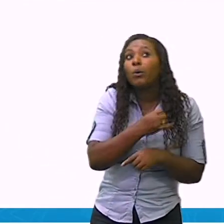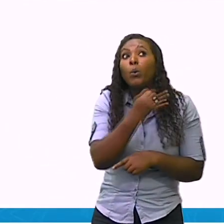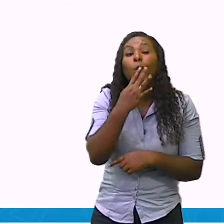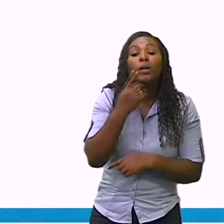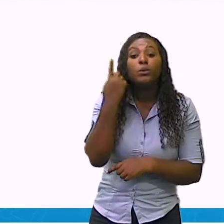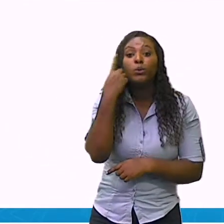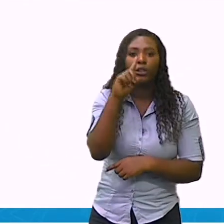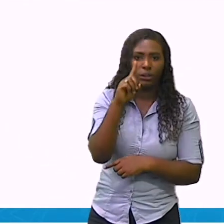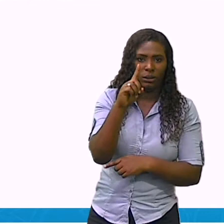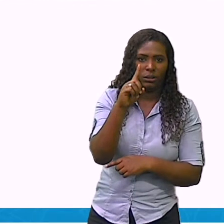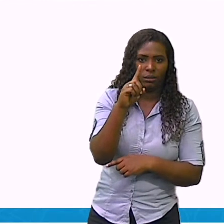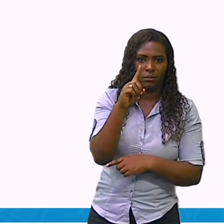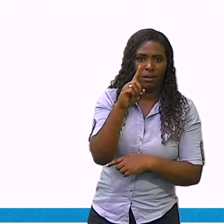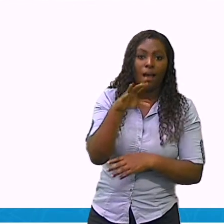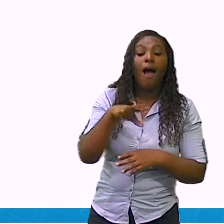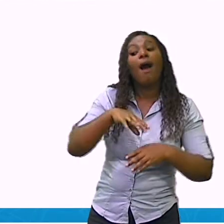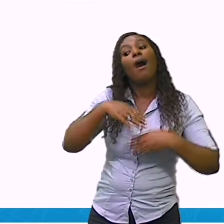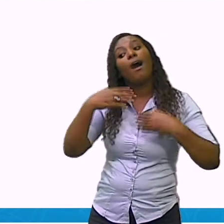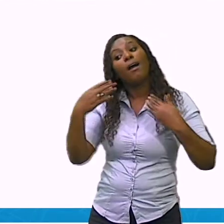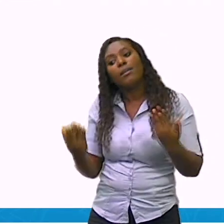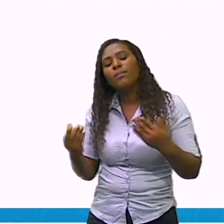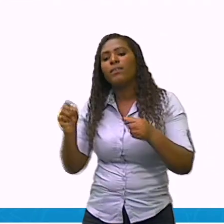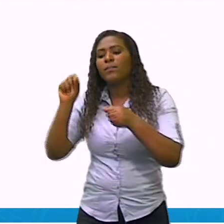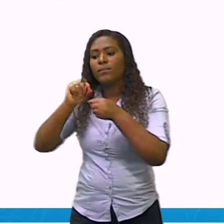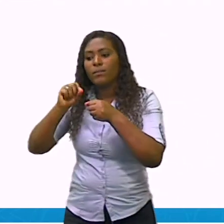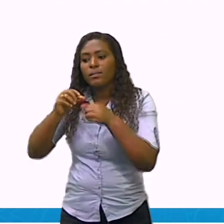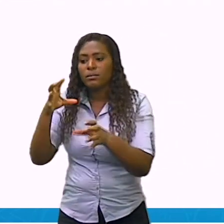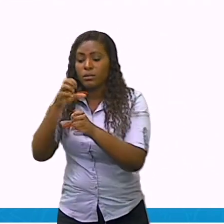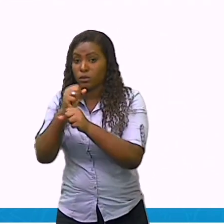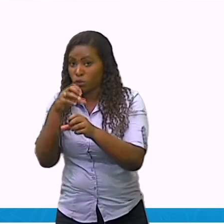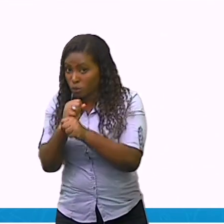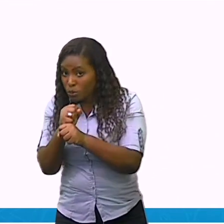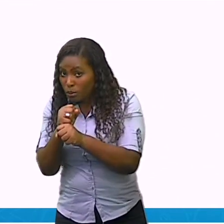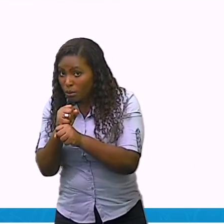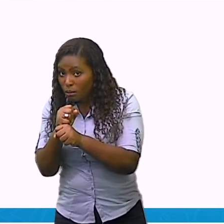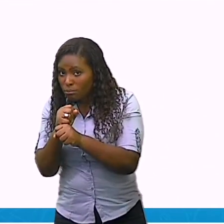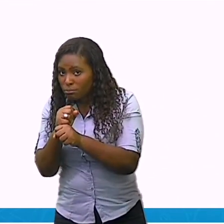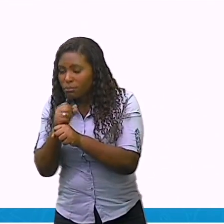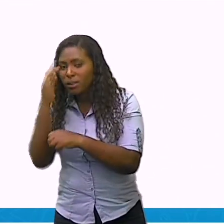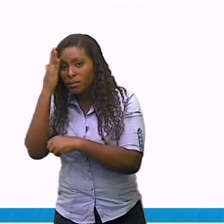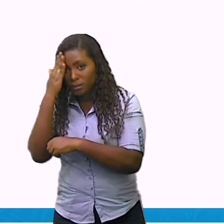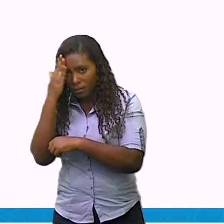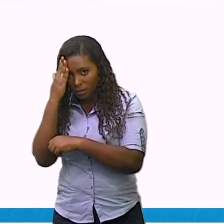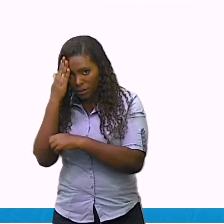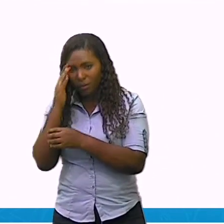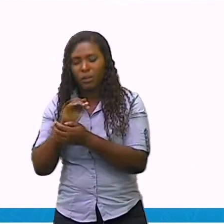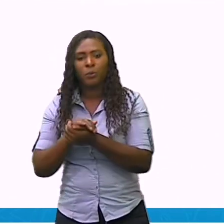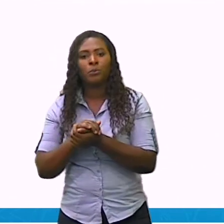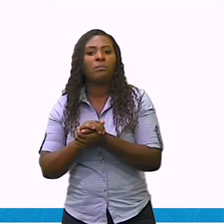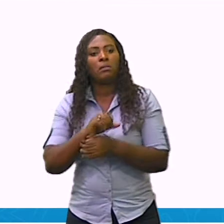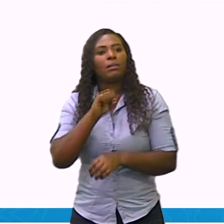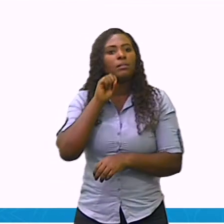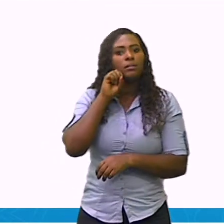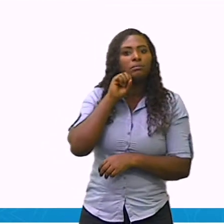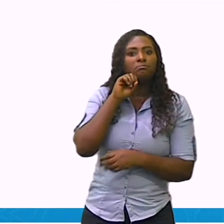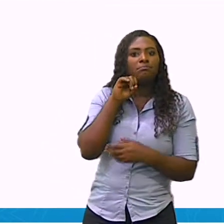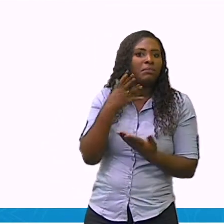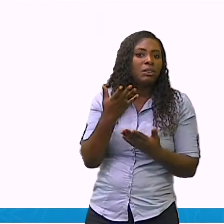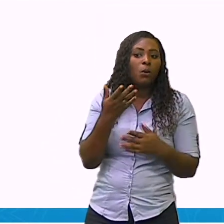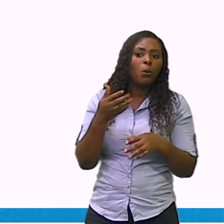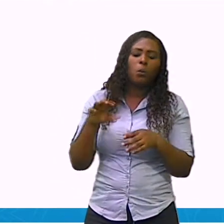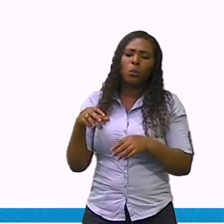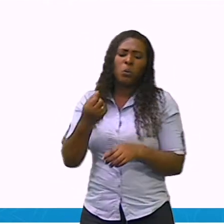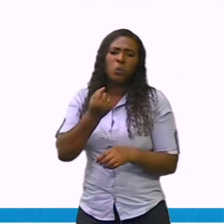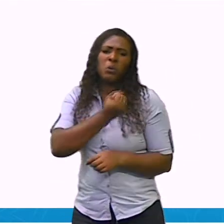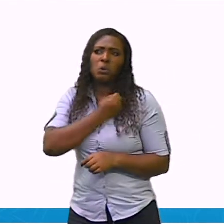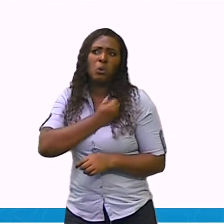dependente. E o número de dias cuja escolha é livre. Então, é a